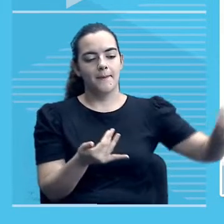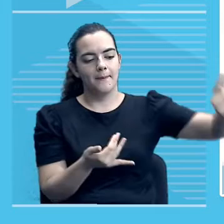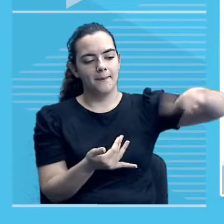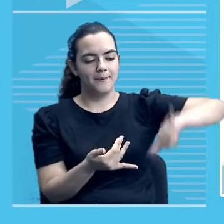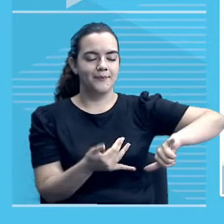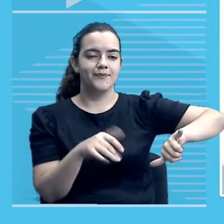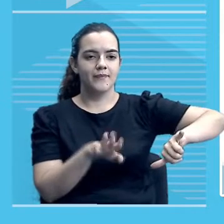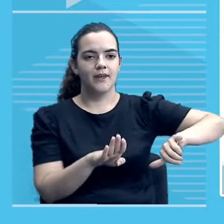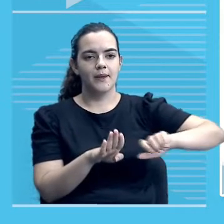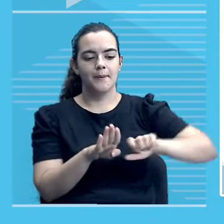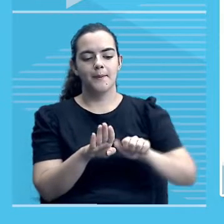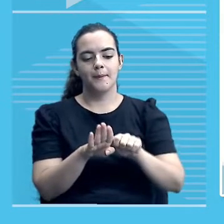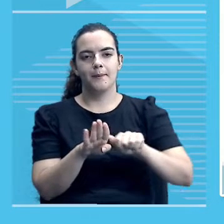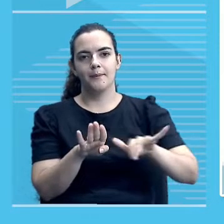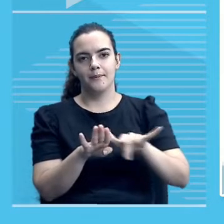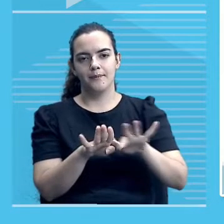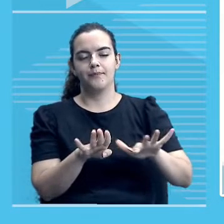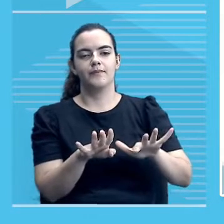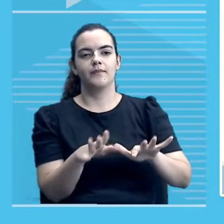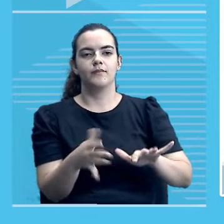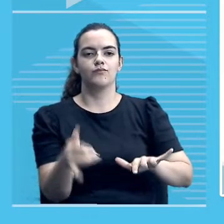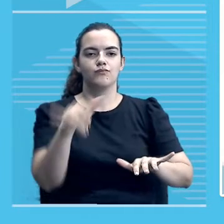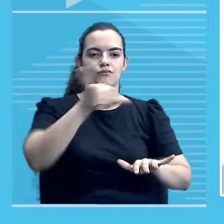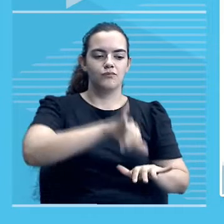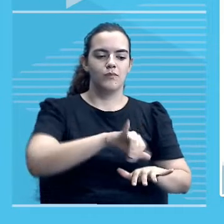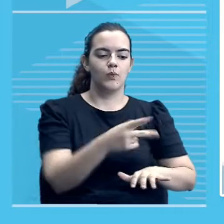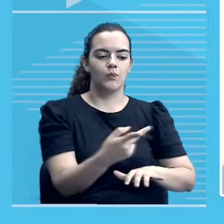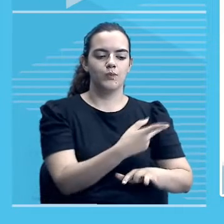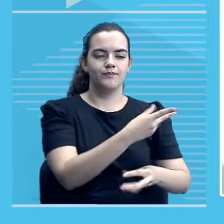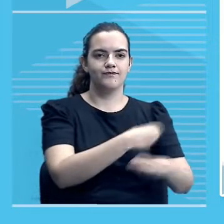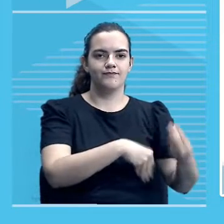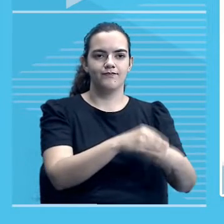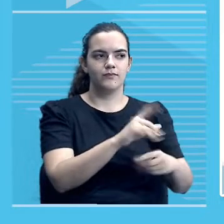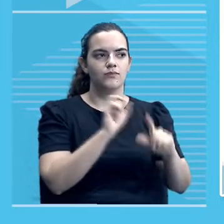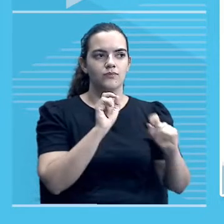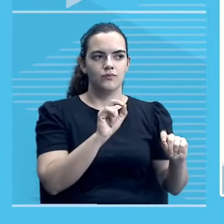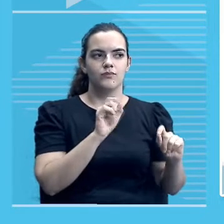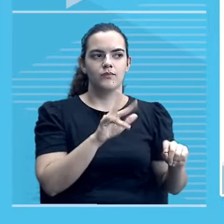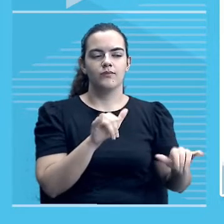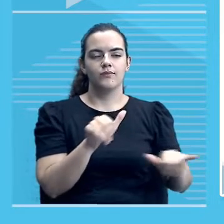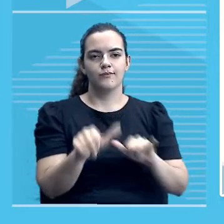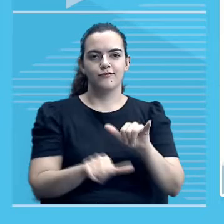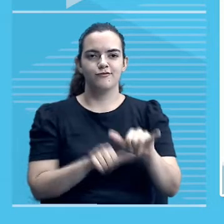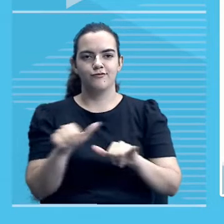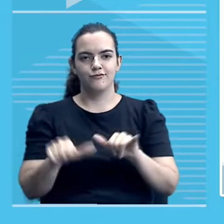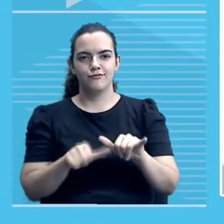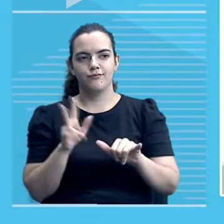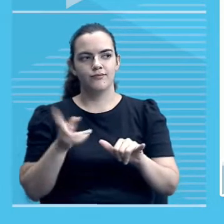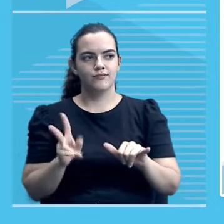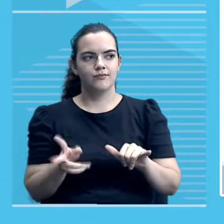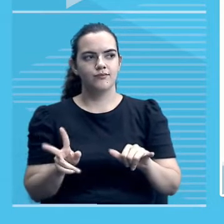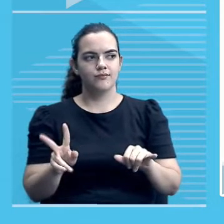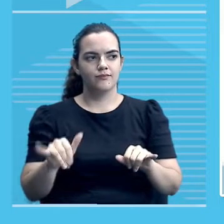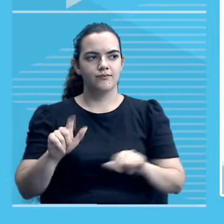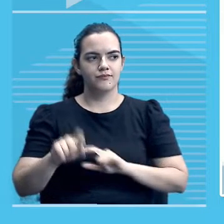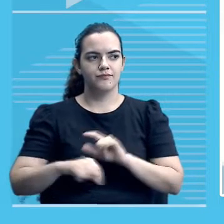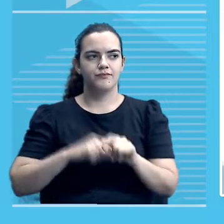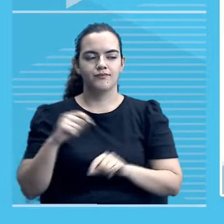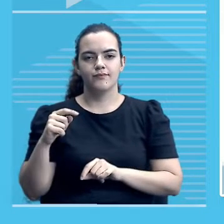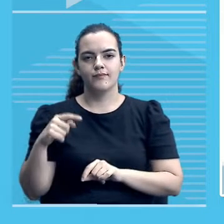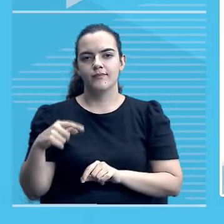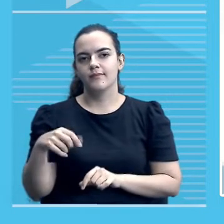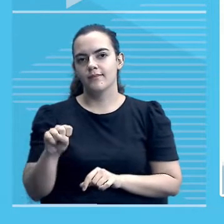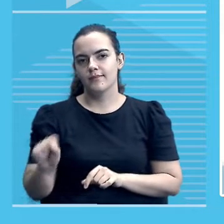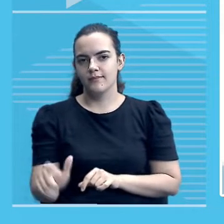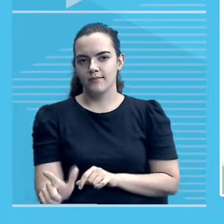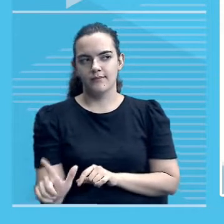salificação ou neutralização. Ácido mais base produz sal mais água. A neutralização entre um ácido e uma